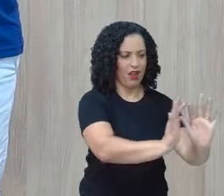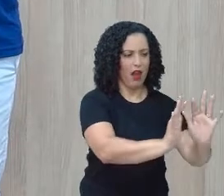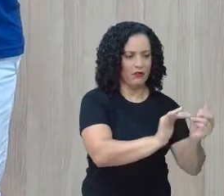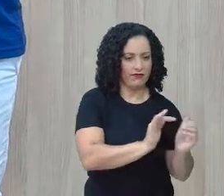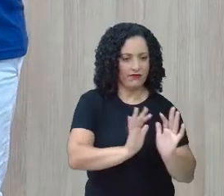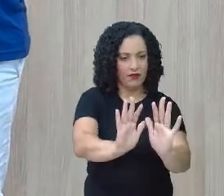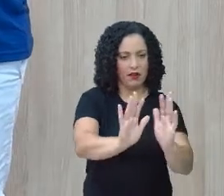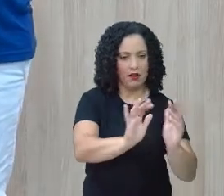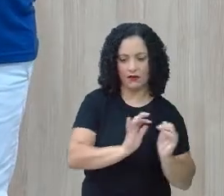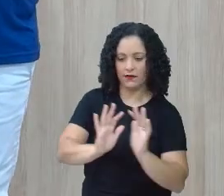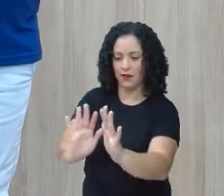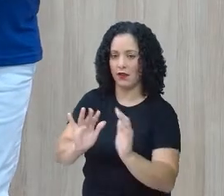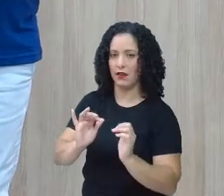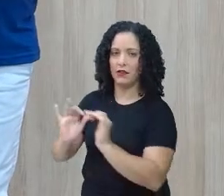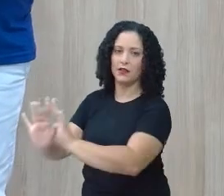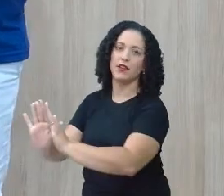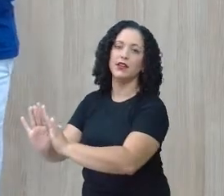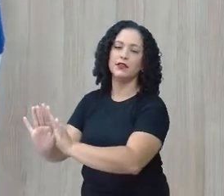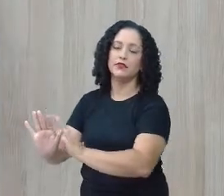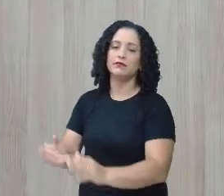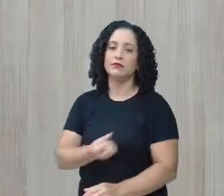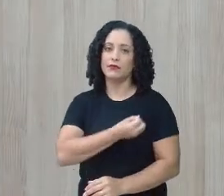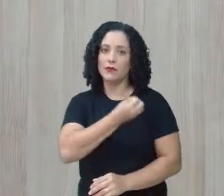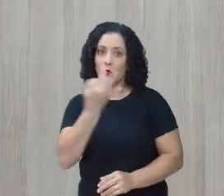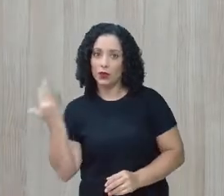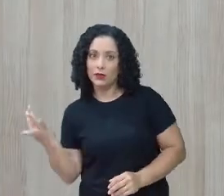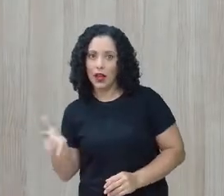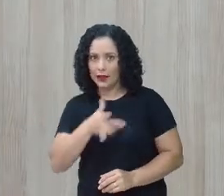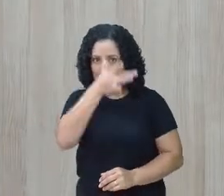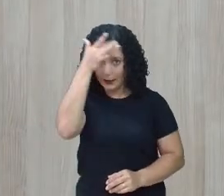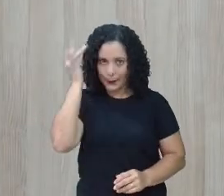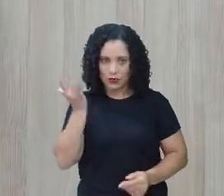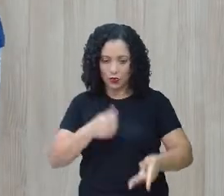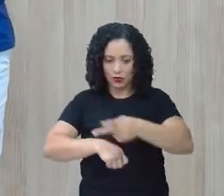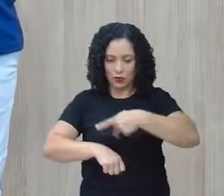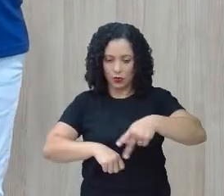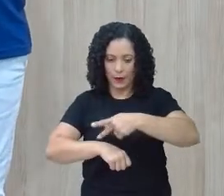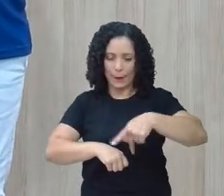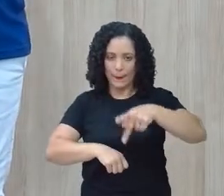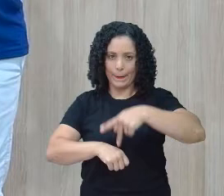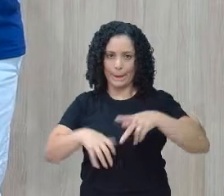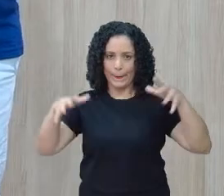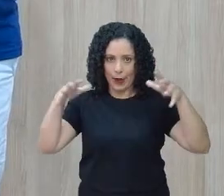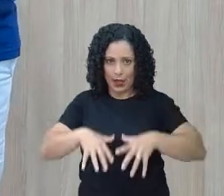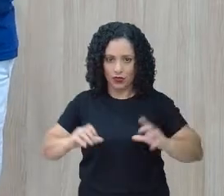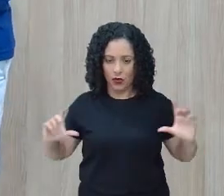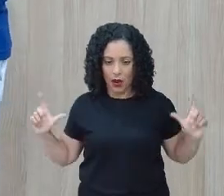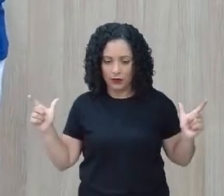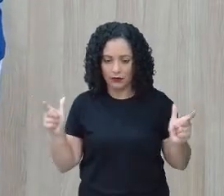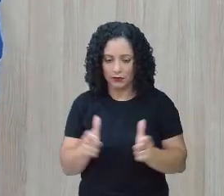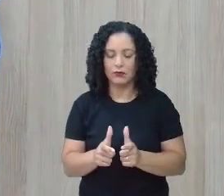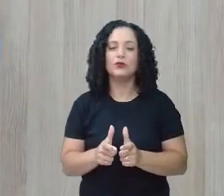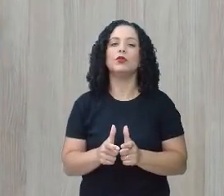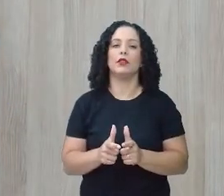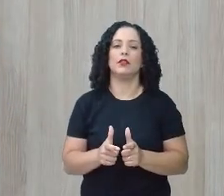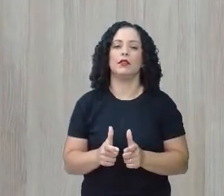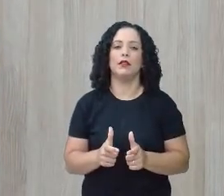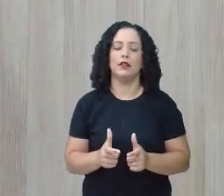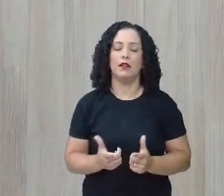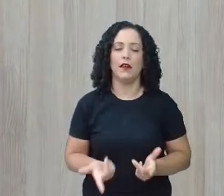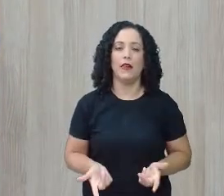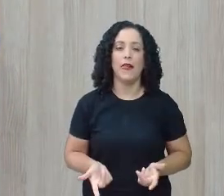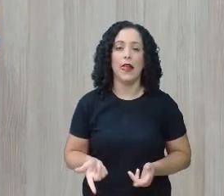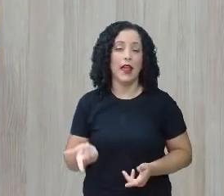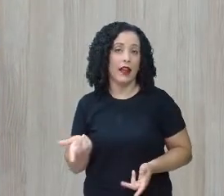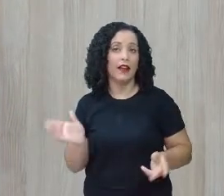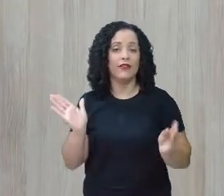aliviando tensões sociais, como, por exemplo, a tensão resultante, né, da falta de oportunidades de renda,